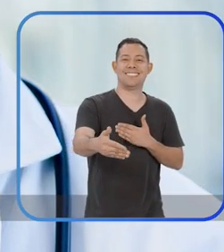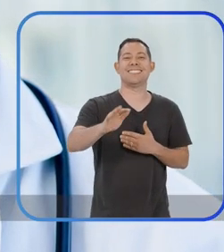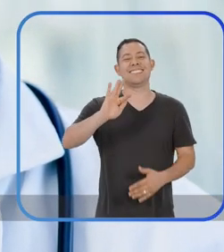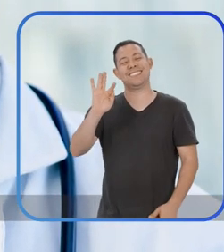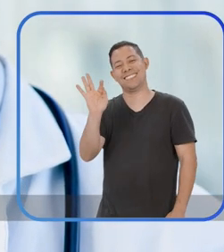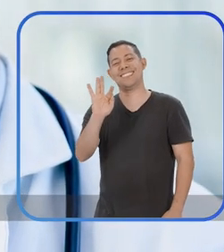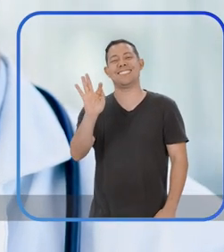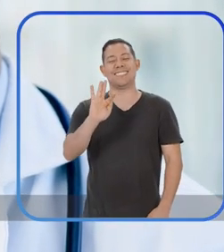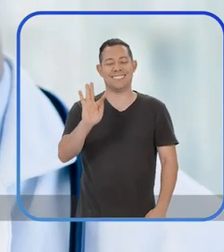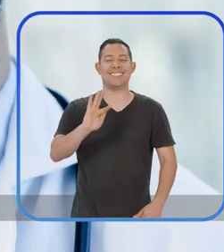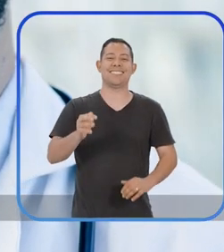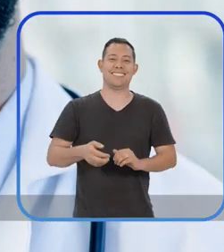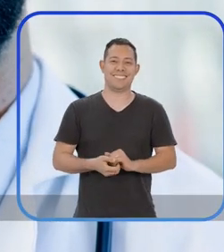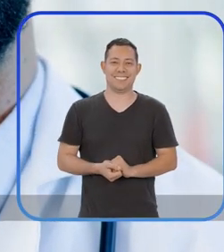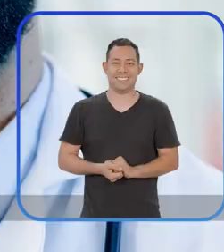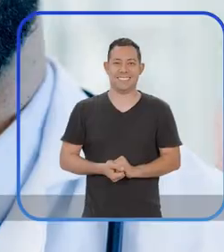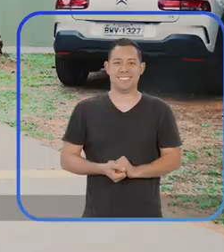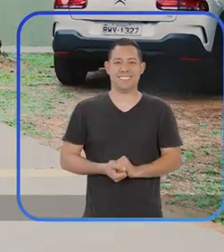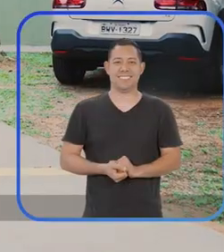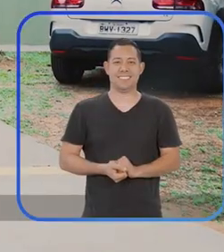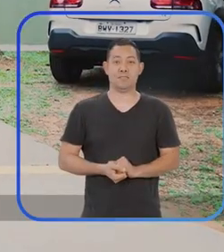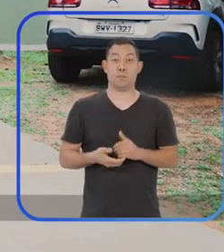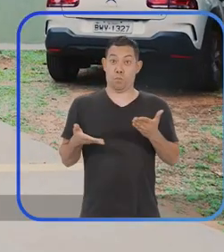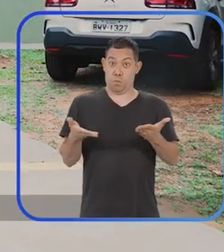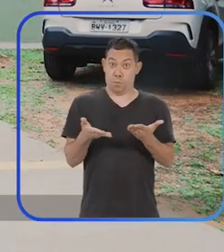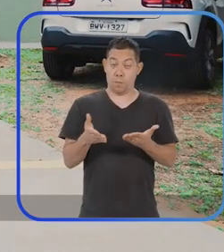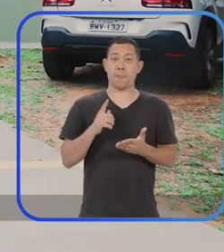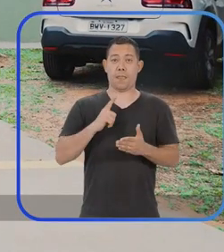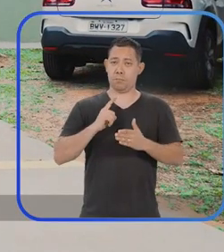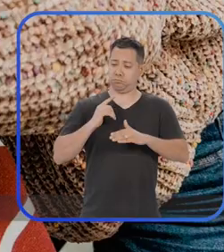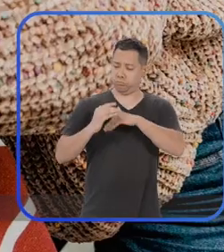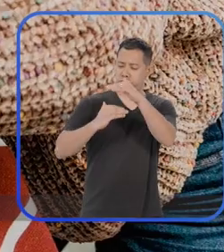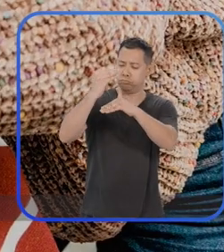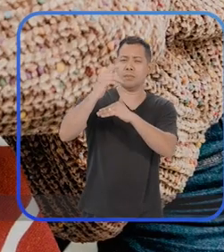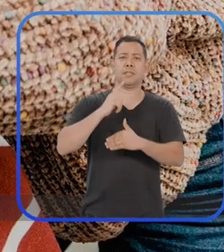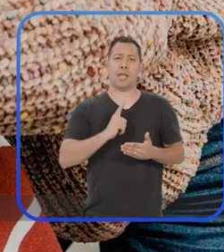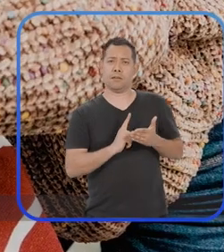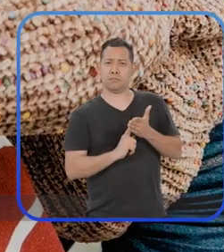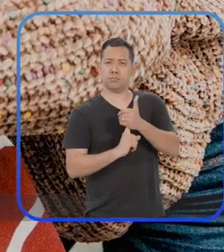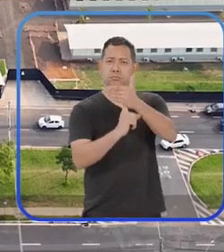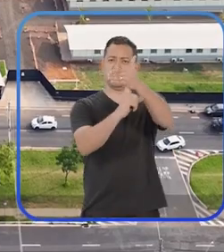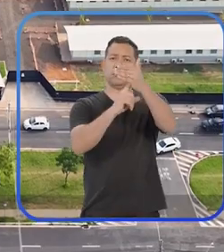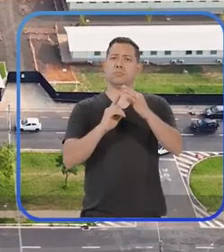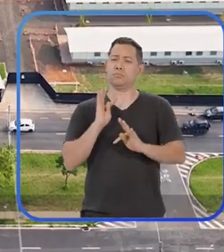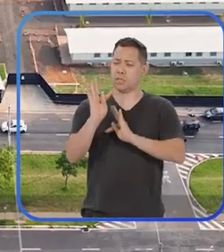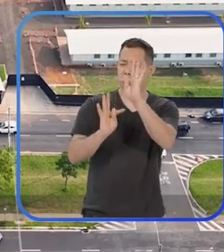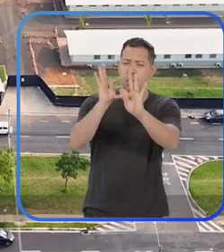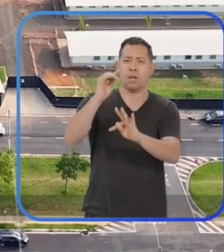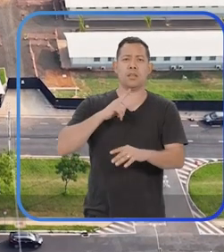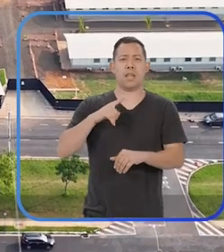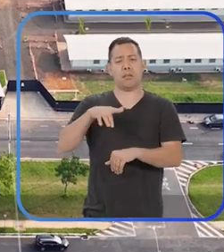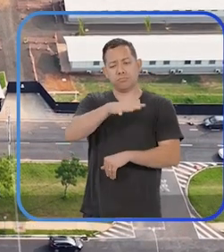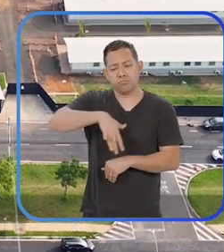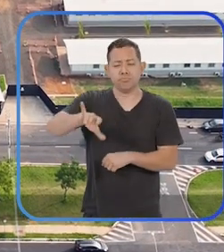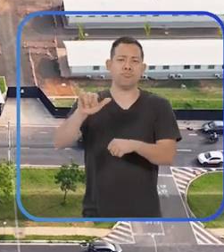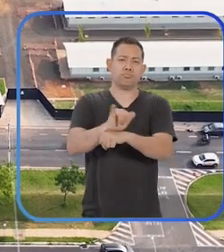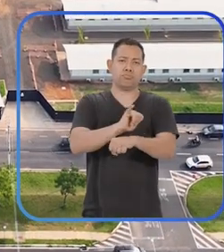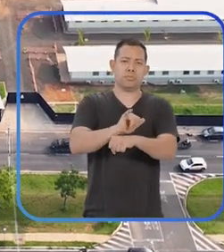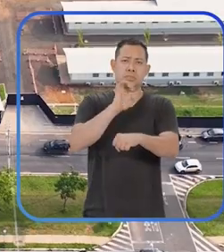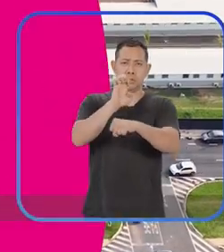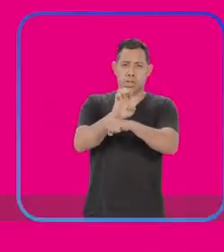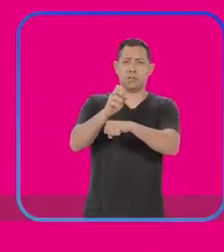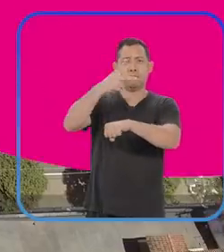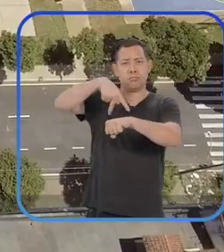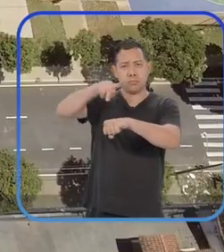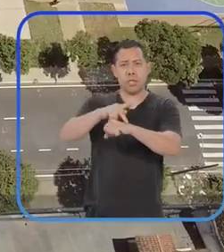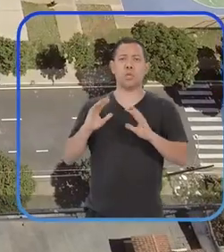Essa é a nossa Franca. Hoje é desenvolvida e cheia de tecnologia, em áreas estratégicas para o Estado e para o